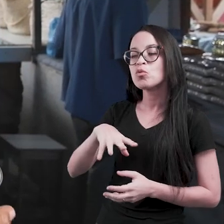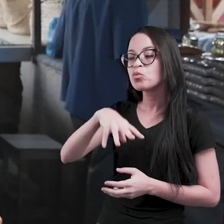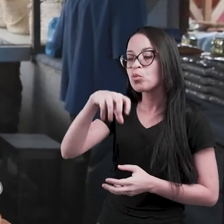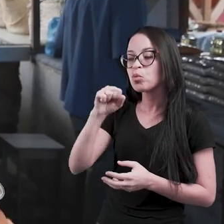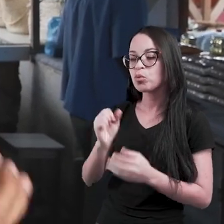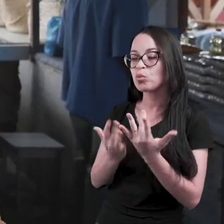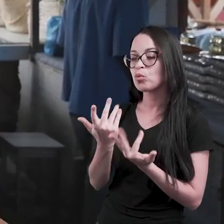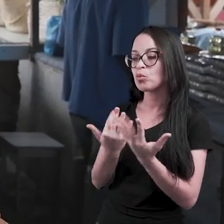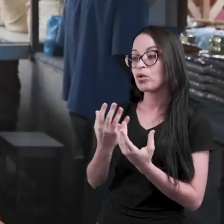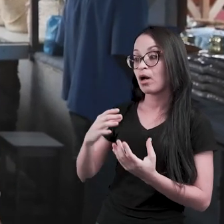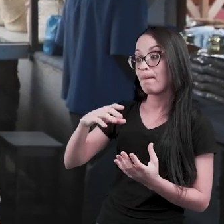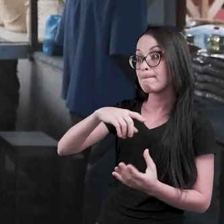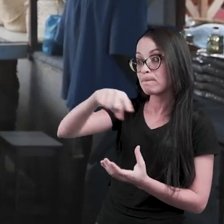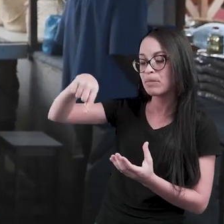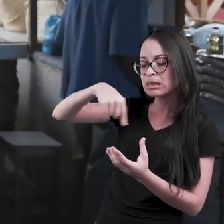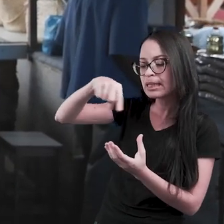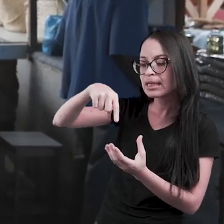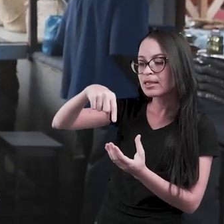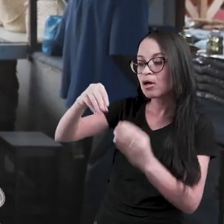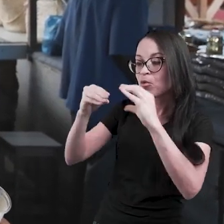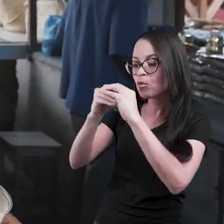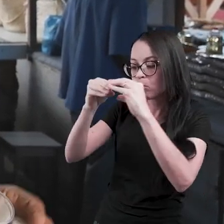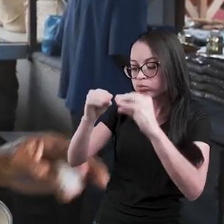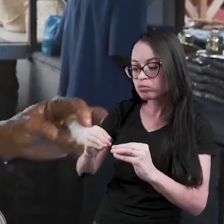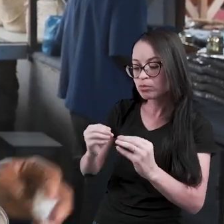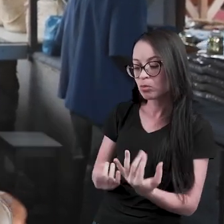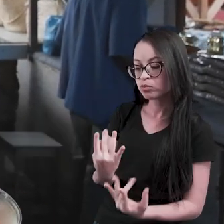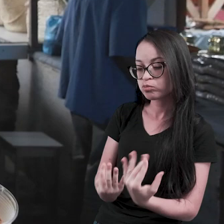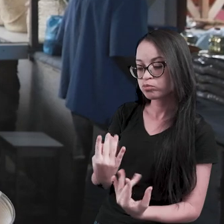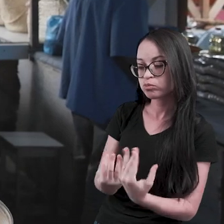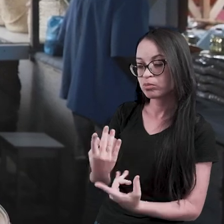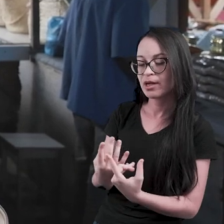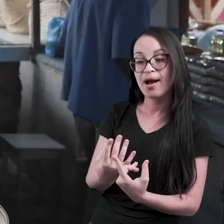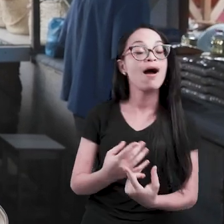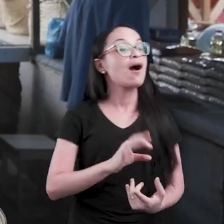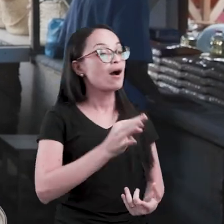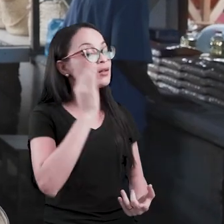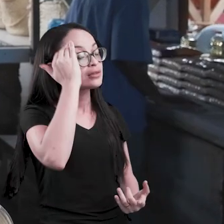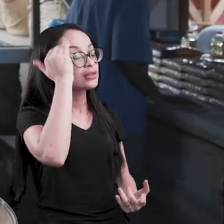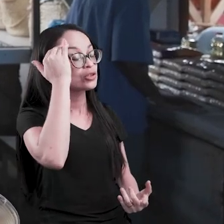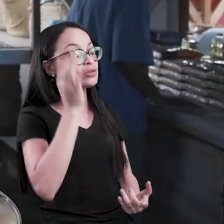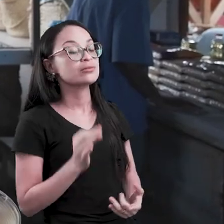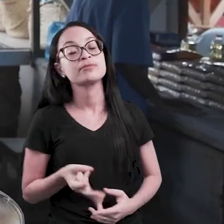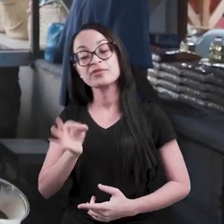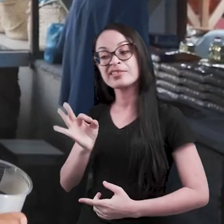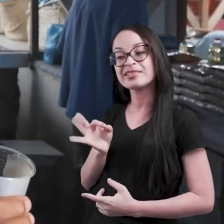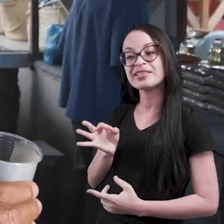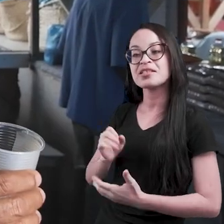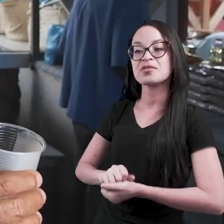Bota no mosquiteiro e bota em cima. Jogando e bota a massa, aí ela fica quentinha. É tipo banho-maria, né?